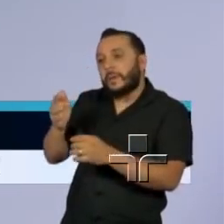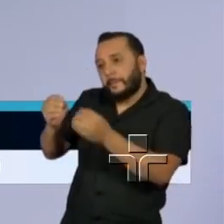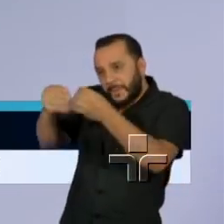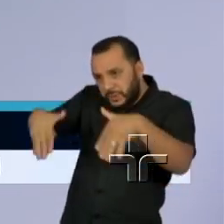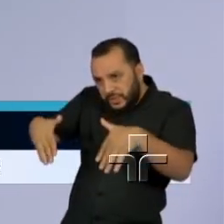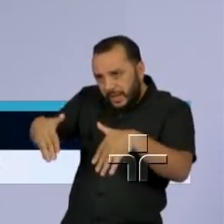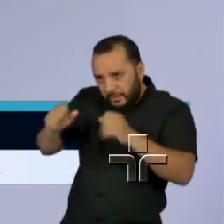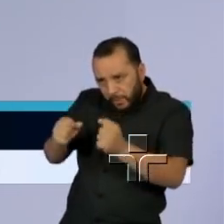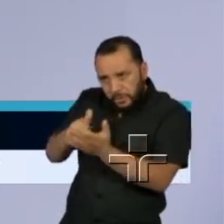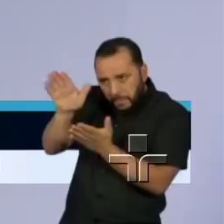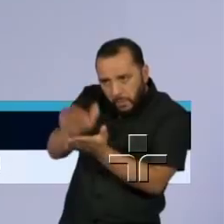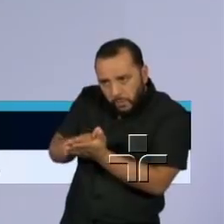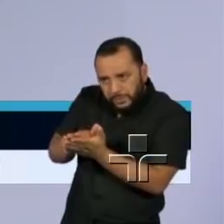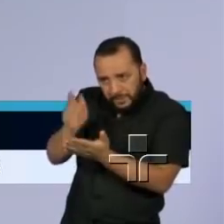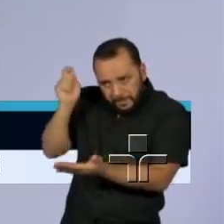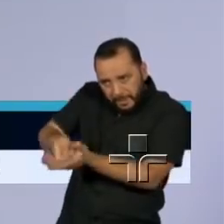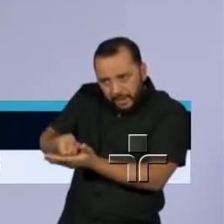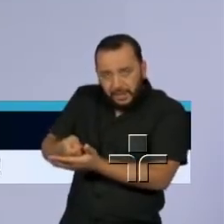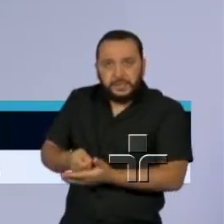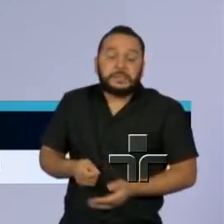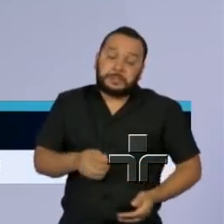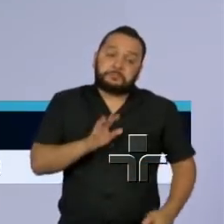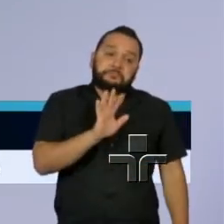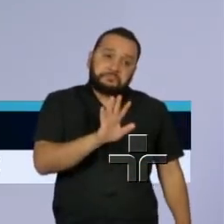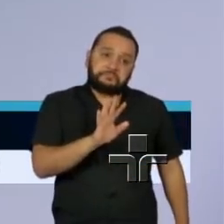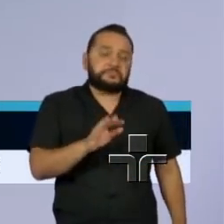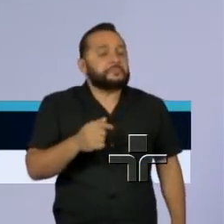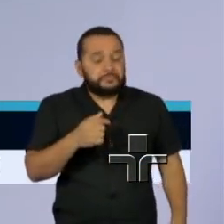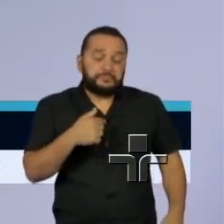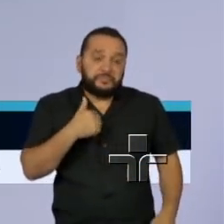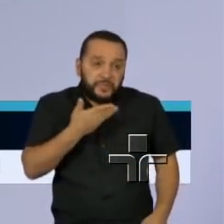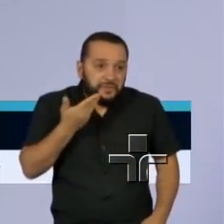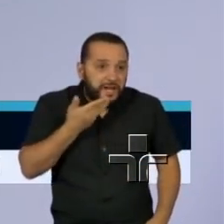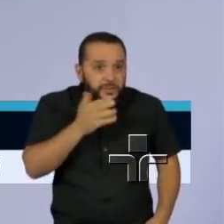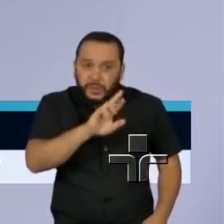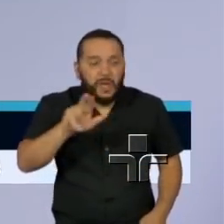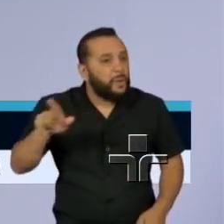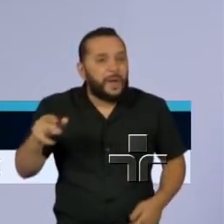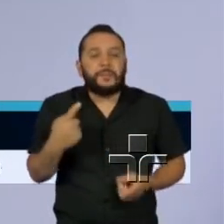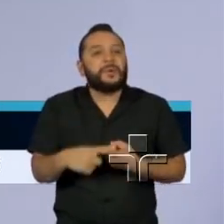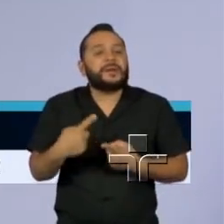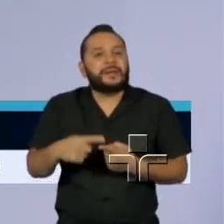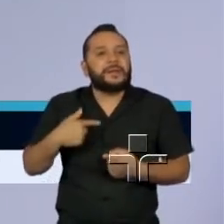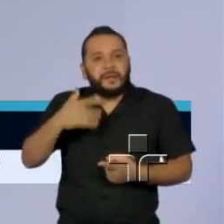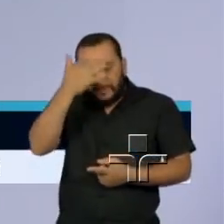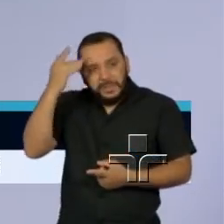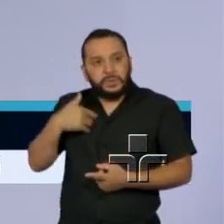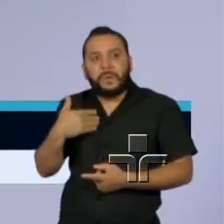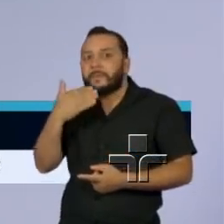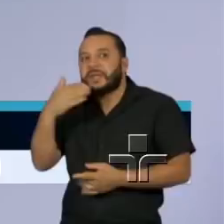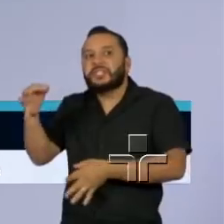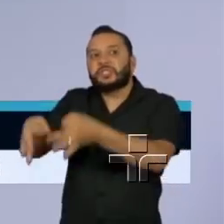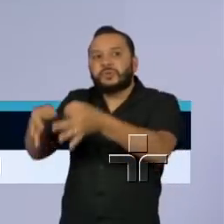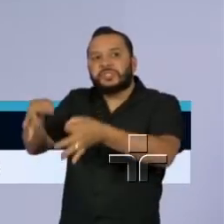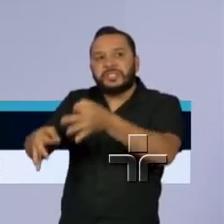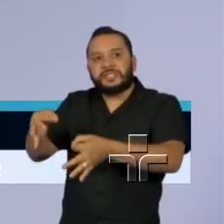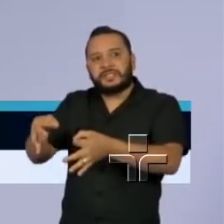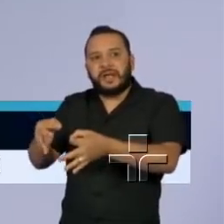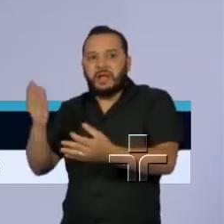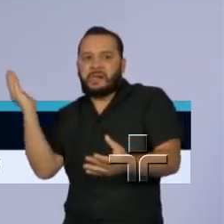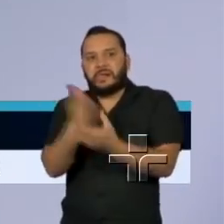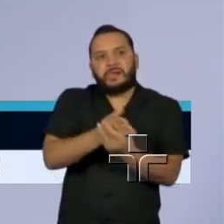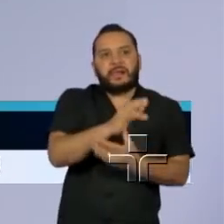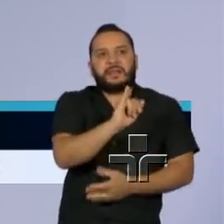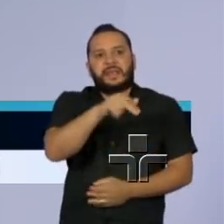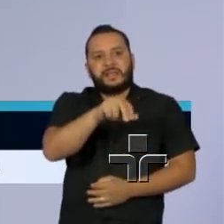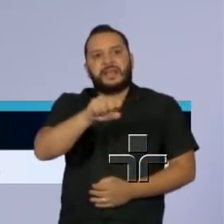fácil. Primeiro, porque quantos terão condições de recorrer à justiça? E recorrer à justiça para poder comprar uma briga com o INSS, olha, por que você